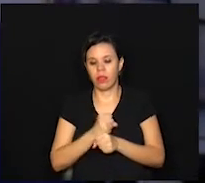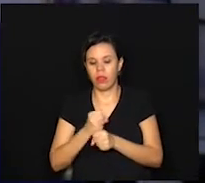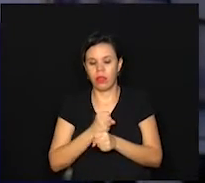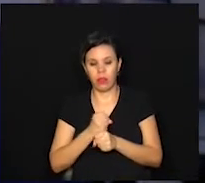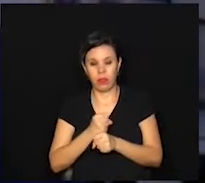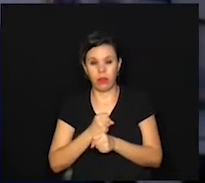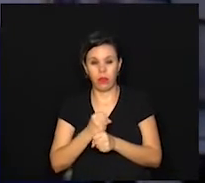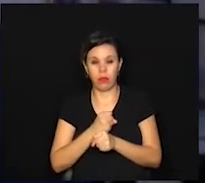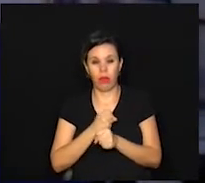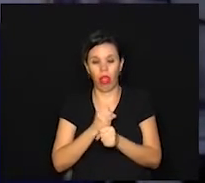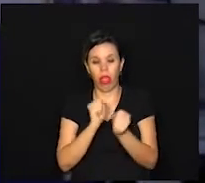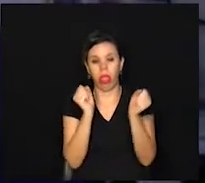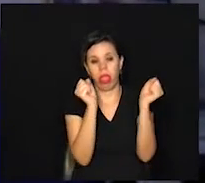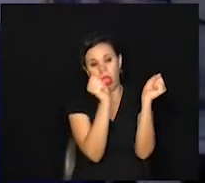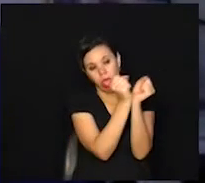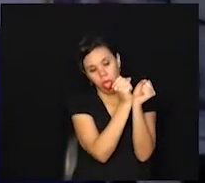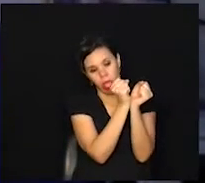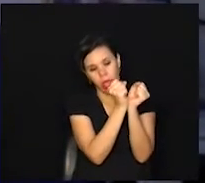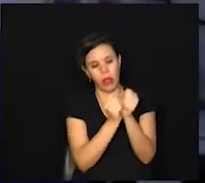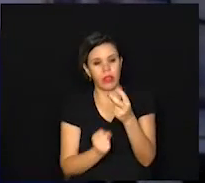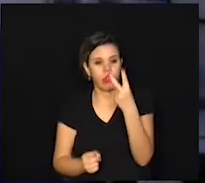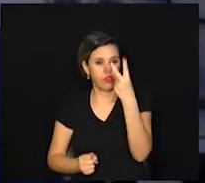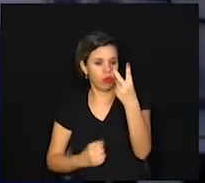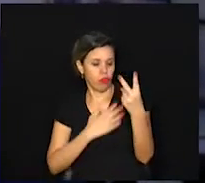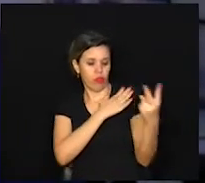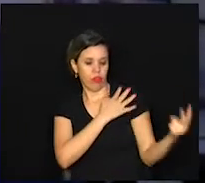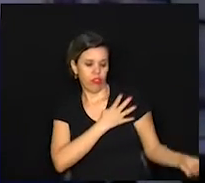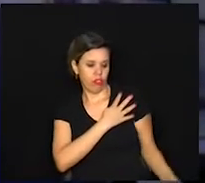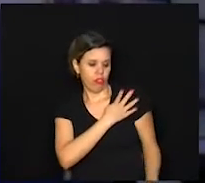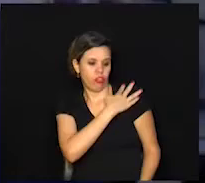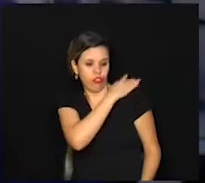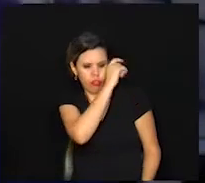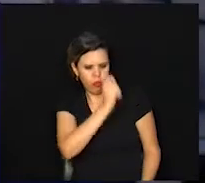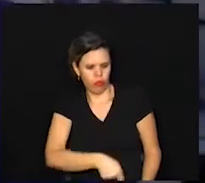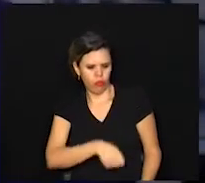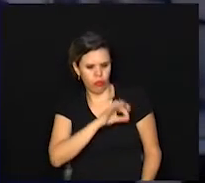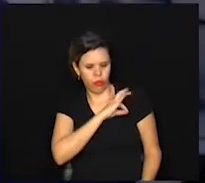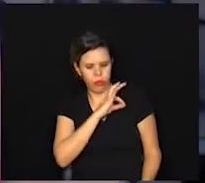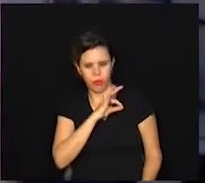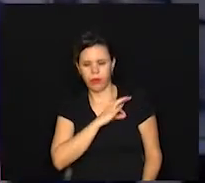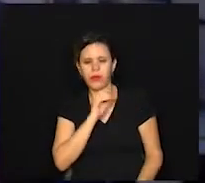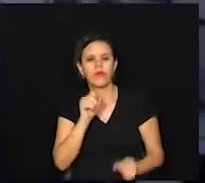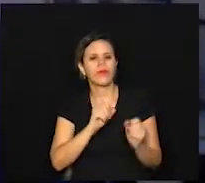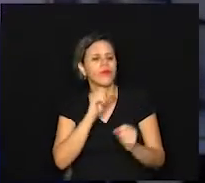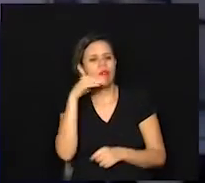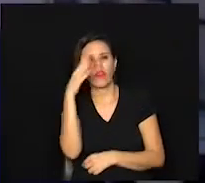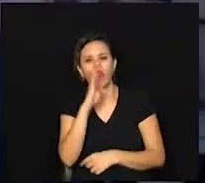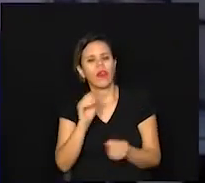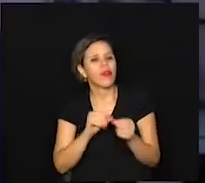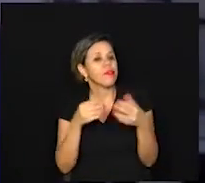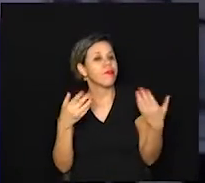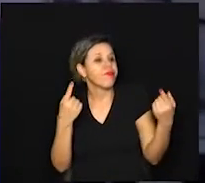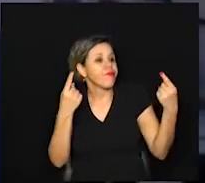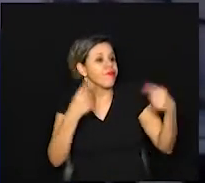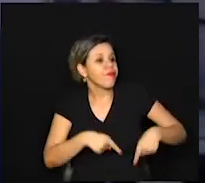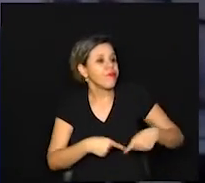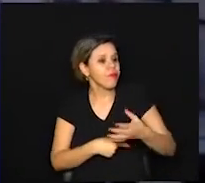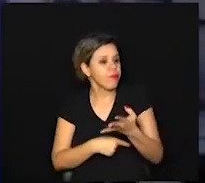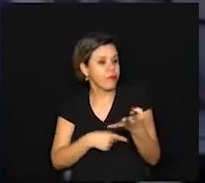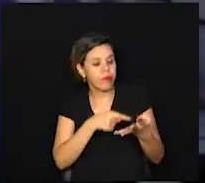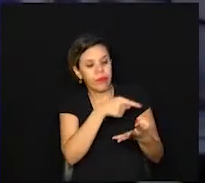O Brasil passou por 2 ditaduras civil-militar. E o que o Brasil fez em relação a isso?